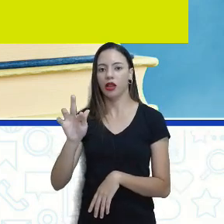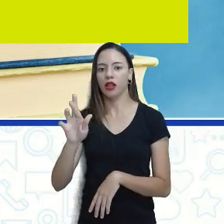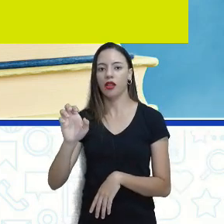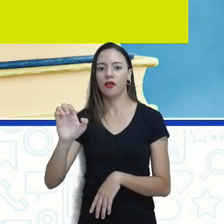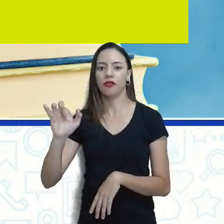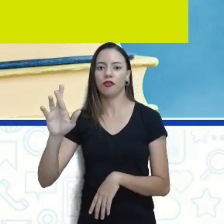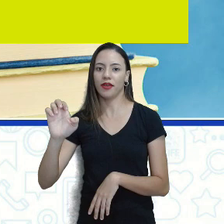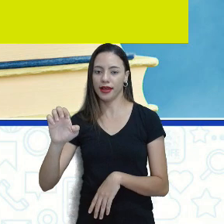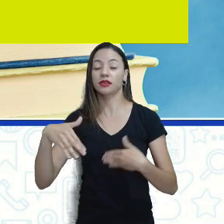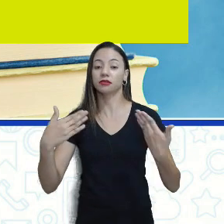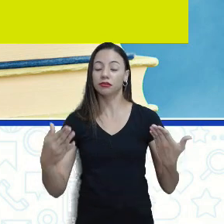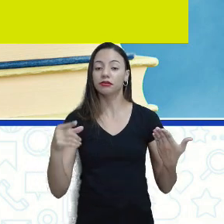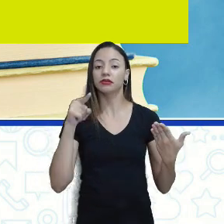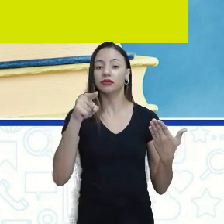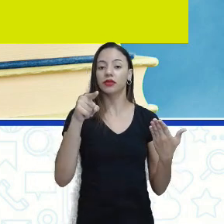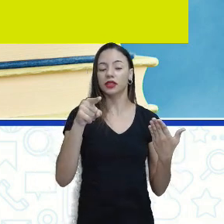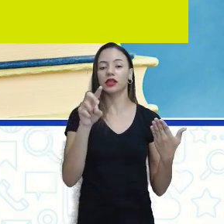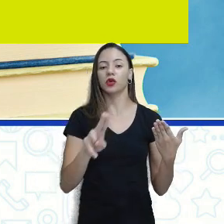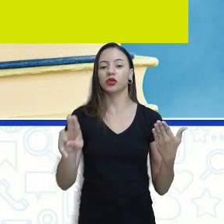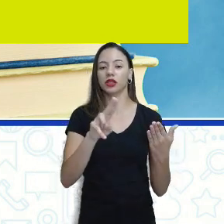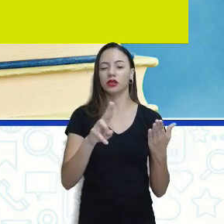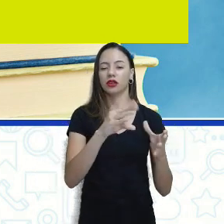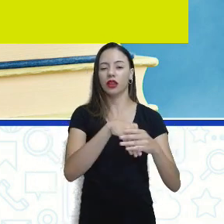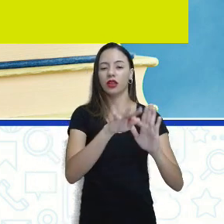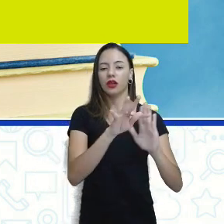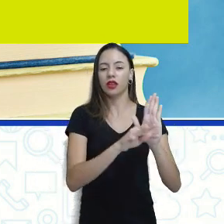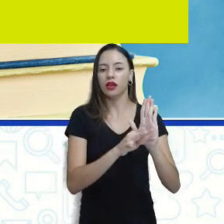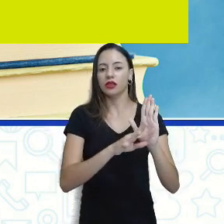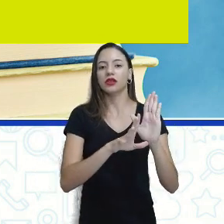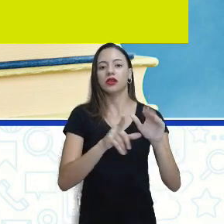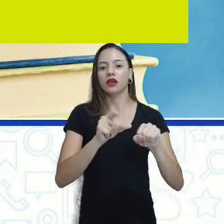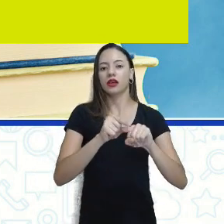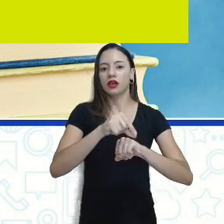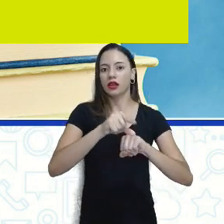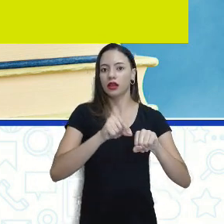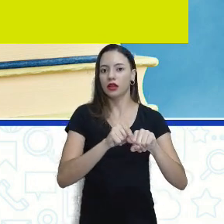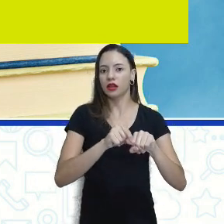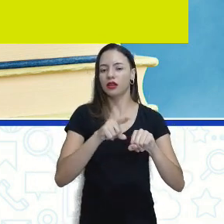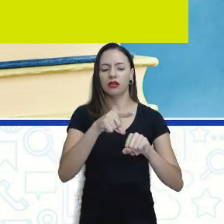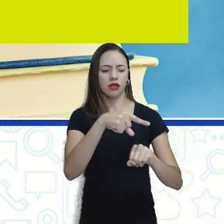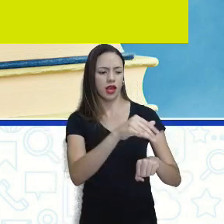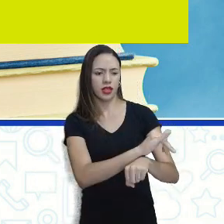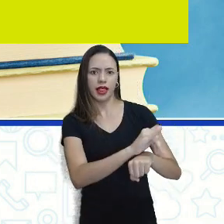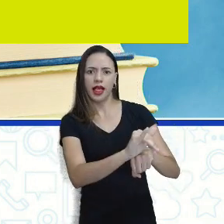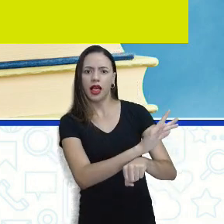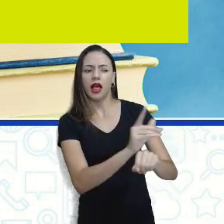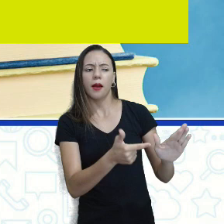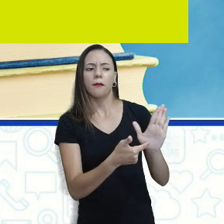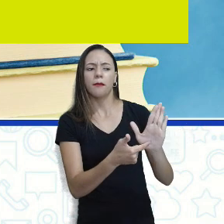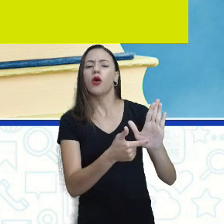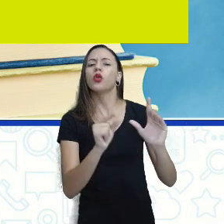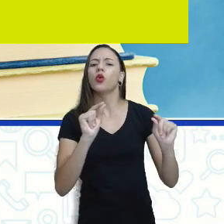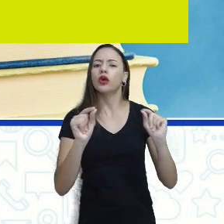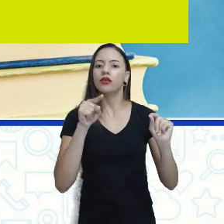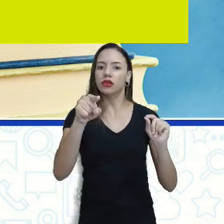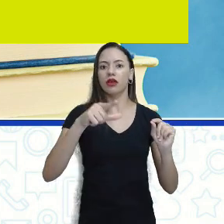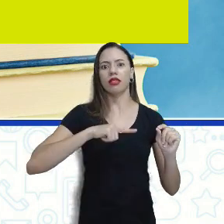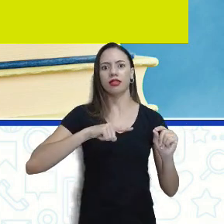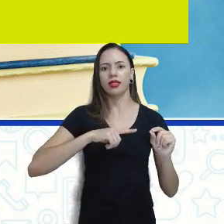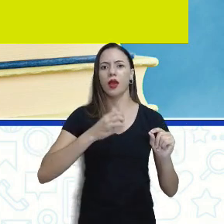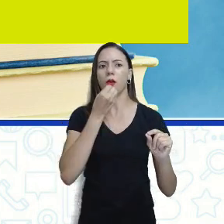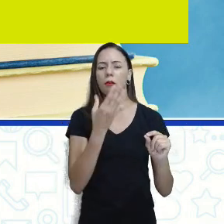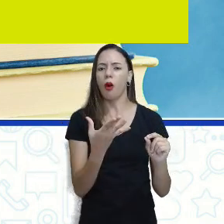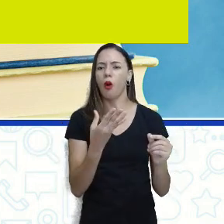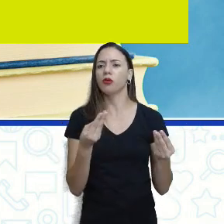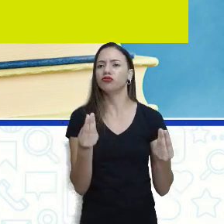redigir um texto dissertativo, argumentativo, essa estratégia mostra que você tem o quê? Um bom repertório